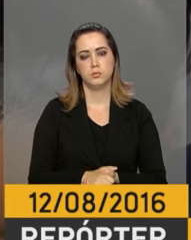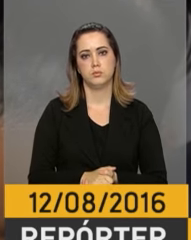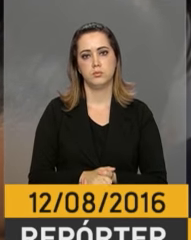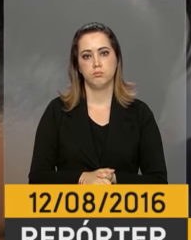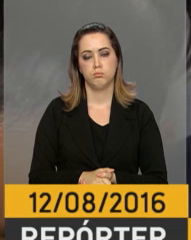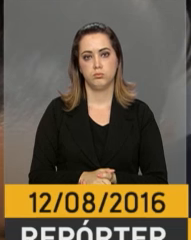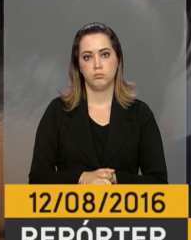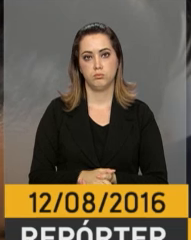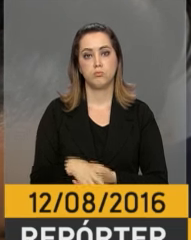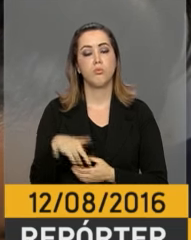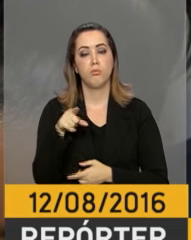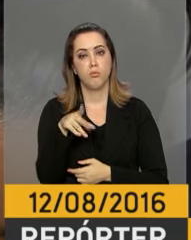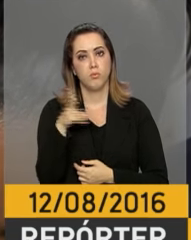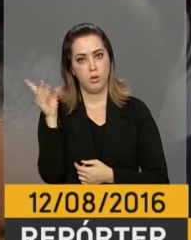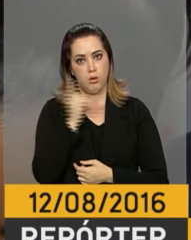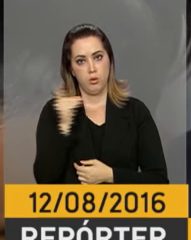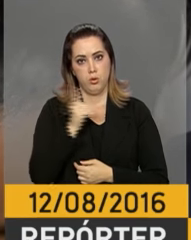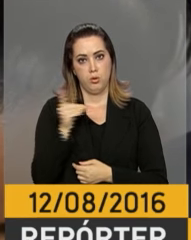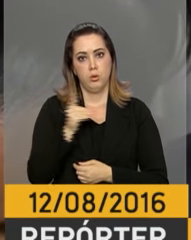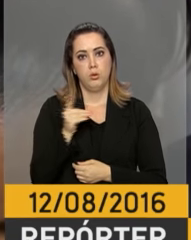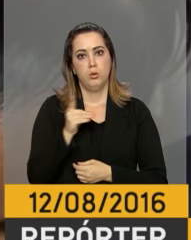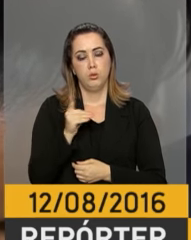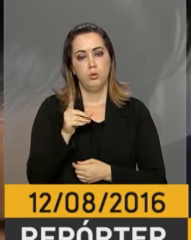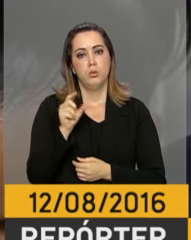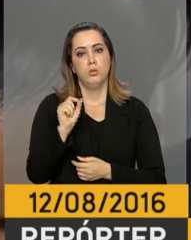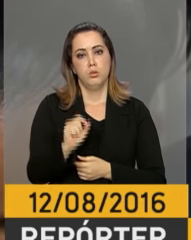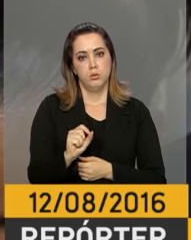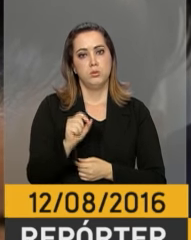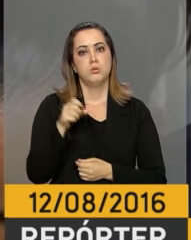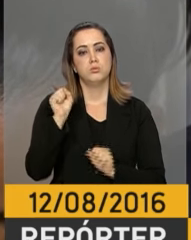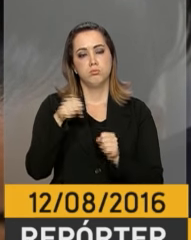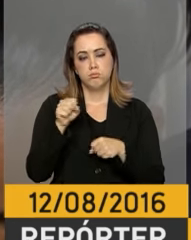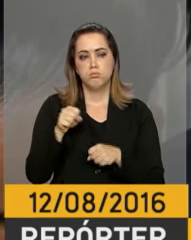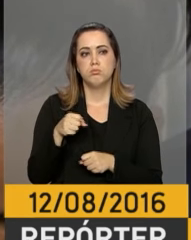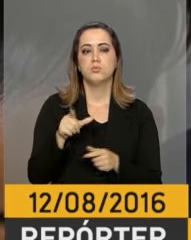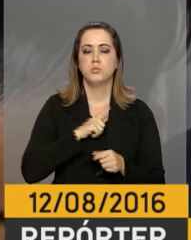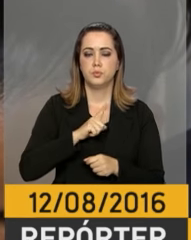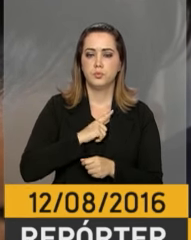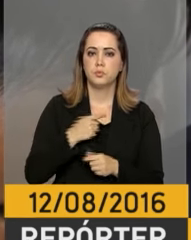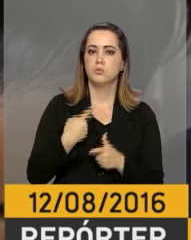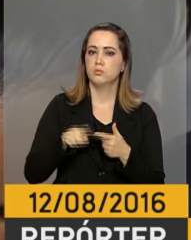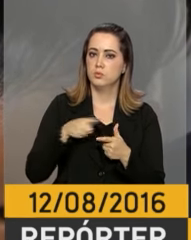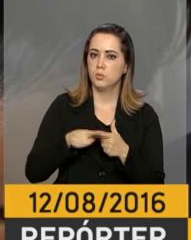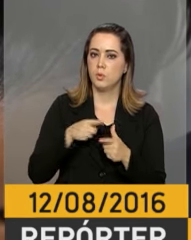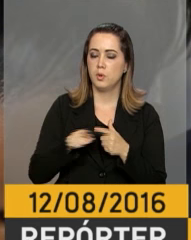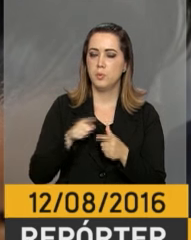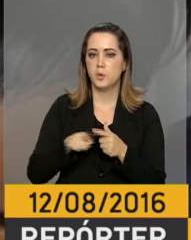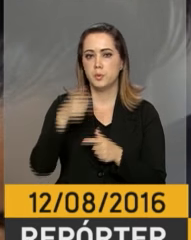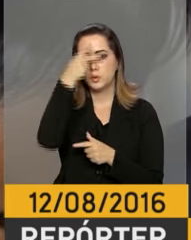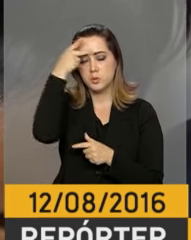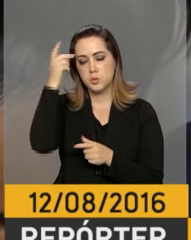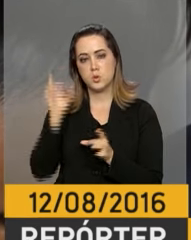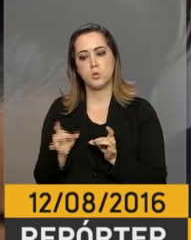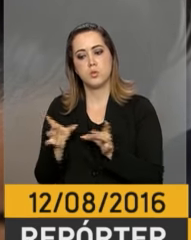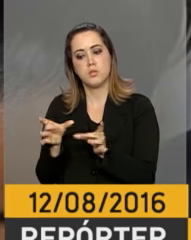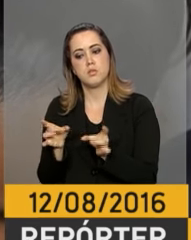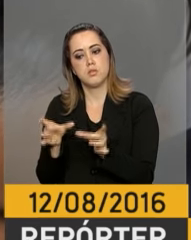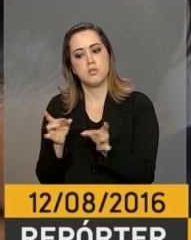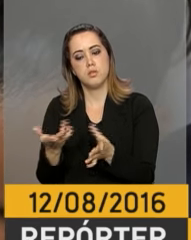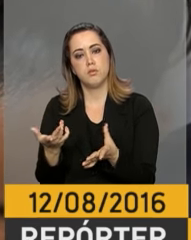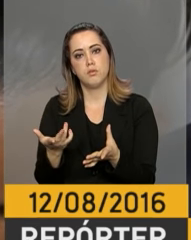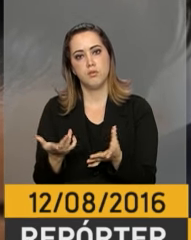o dólar afeta de um lado os exportadores, né? Quanto mais alto o dólar, melhor para os